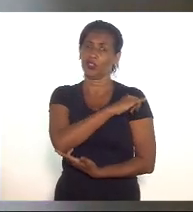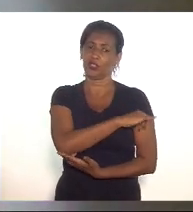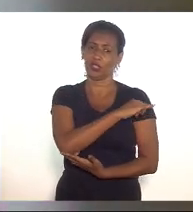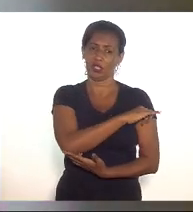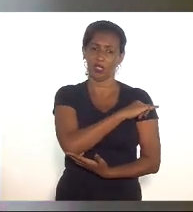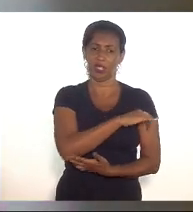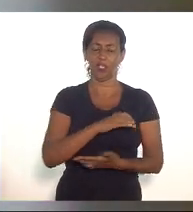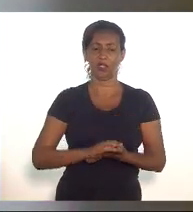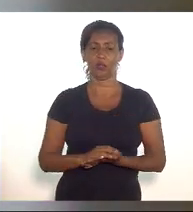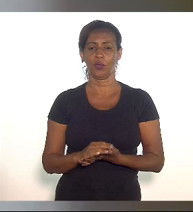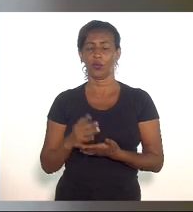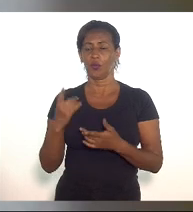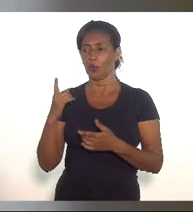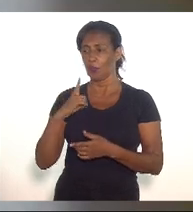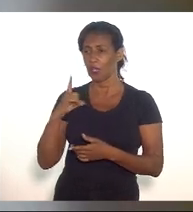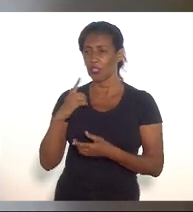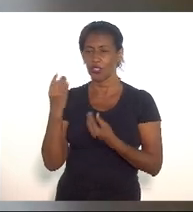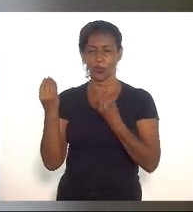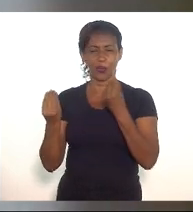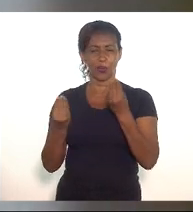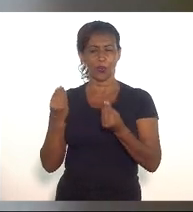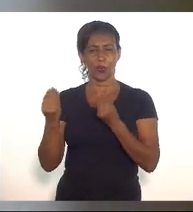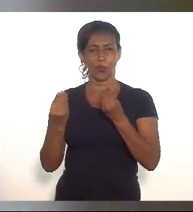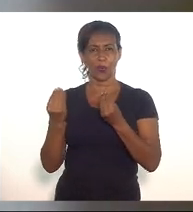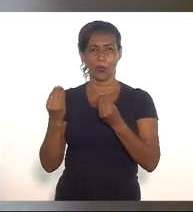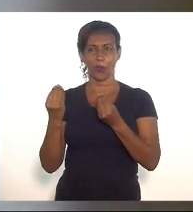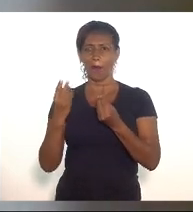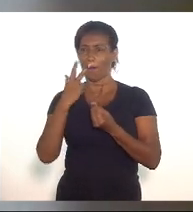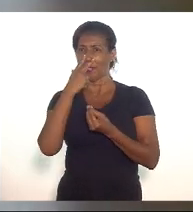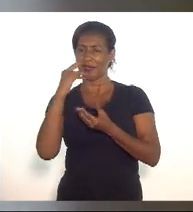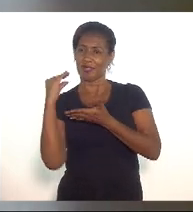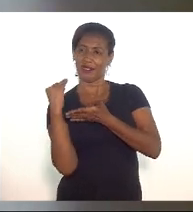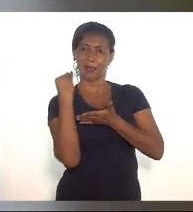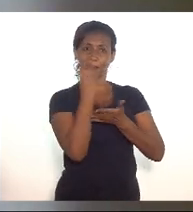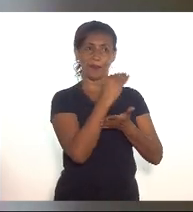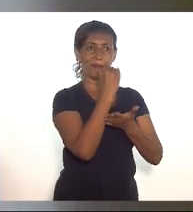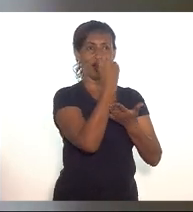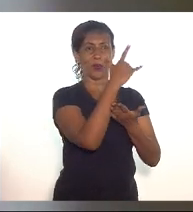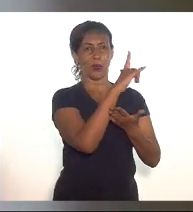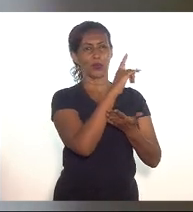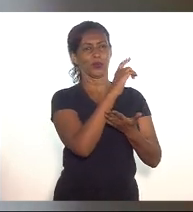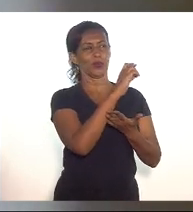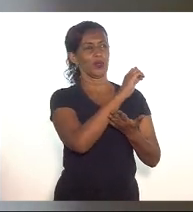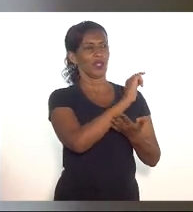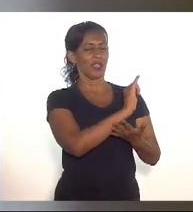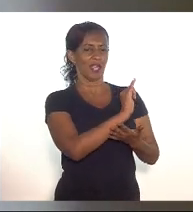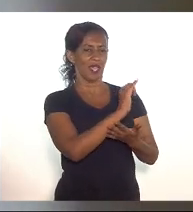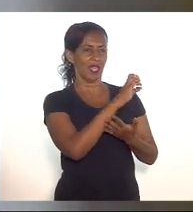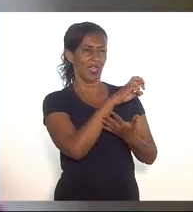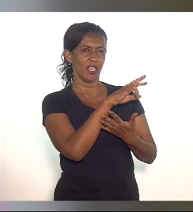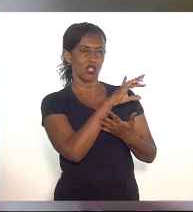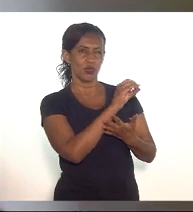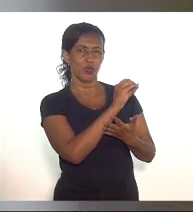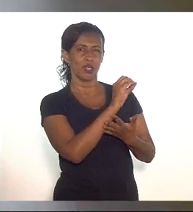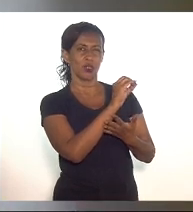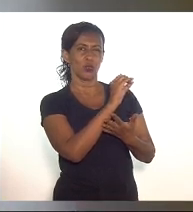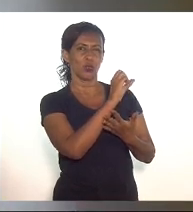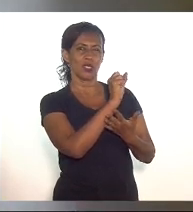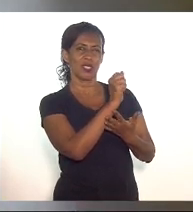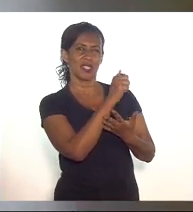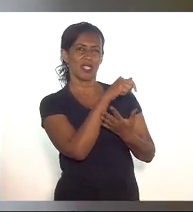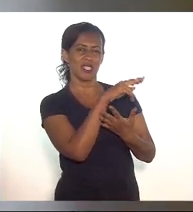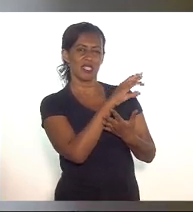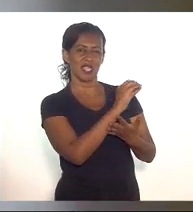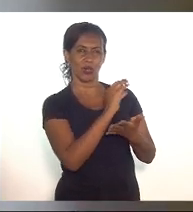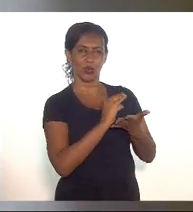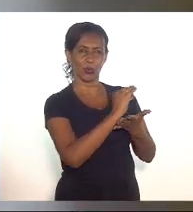porque havia uma expectativa de que esse investimento fosse feito no Espírito Santo, em Itapaiva. Entretanto, a infraestrutura demorou